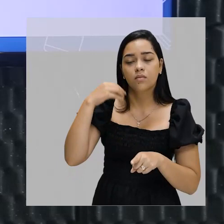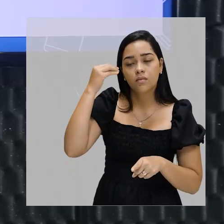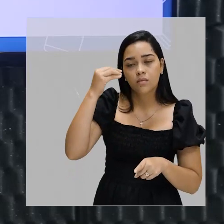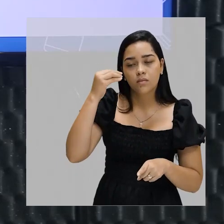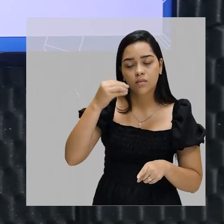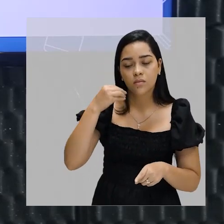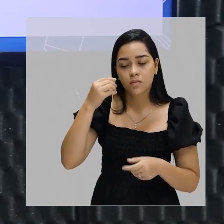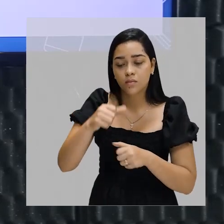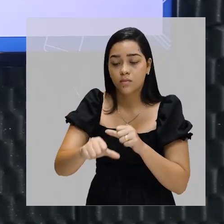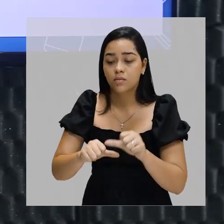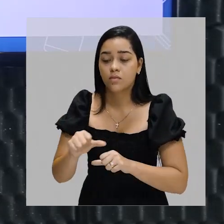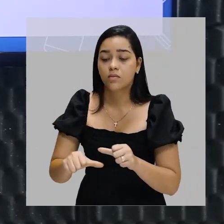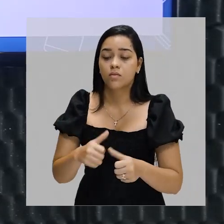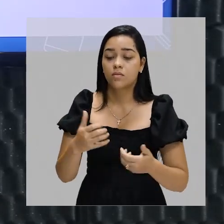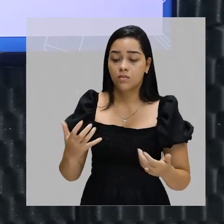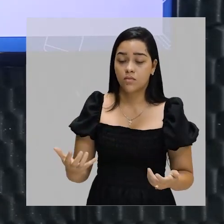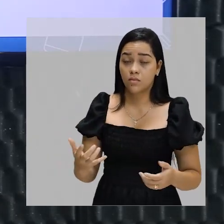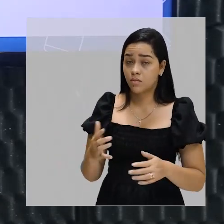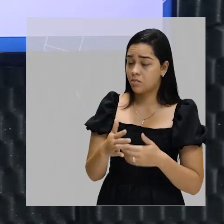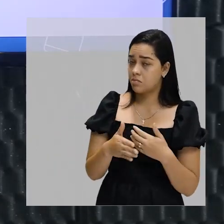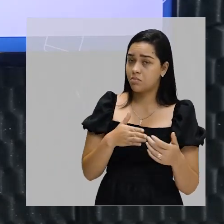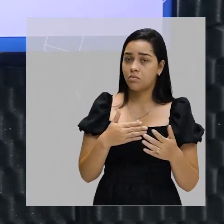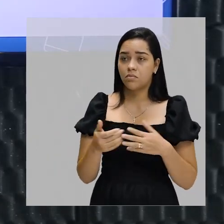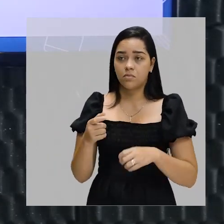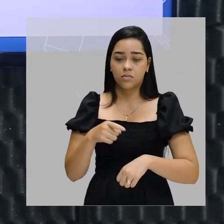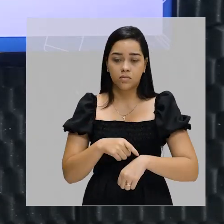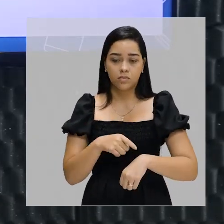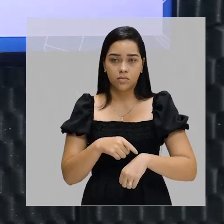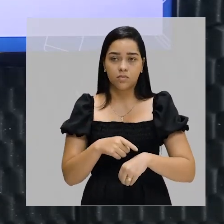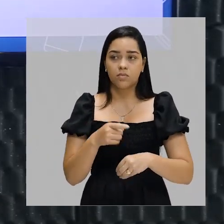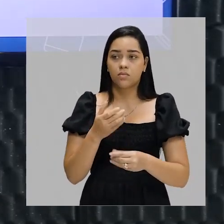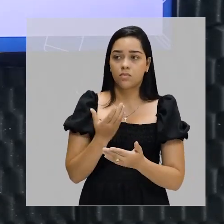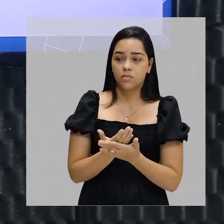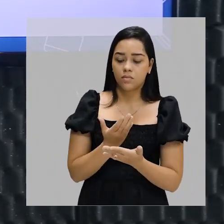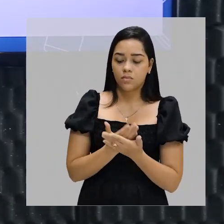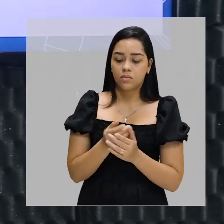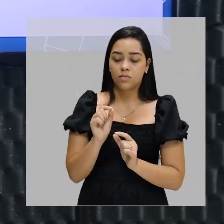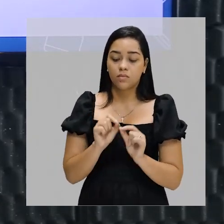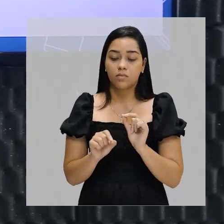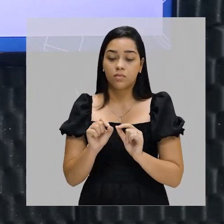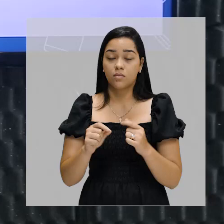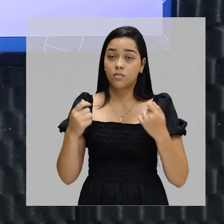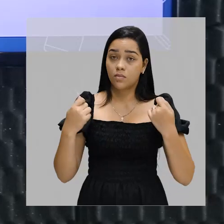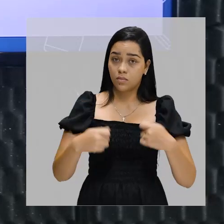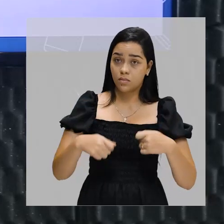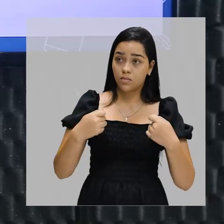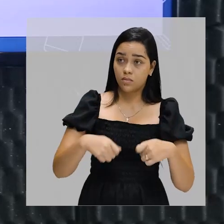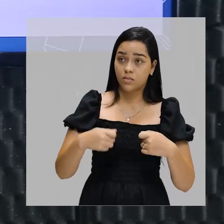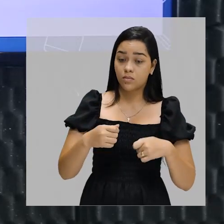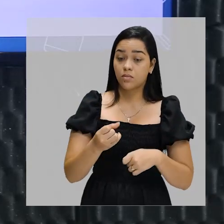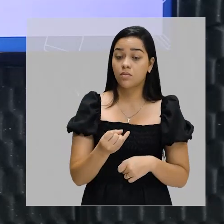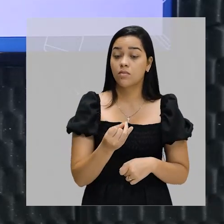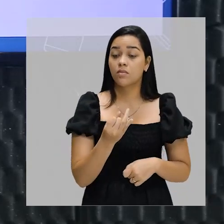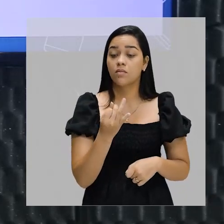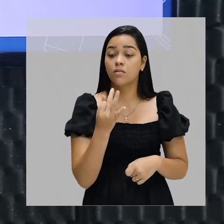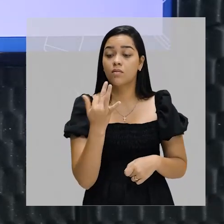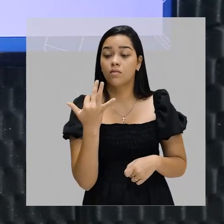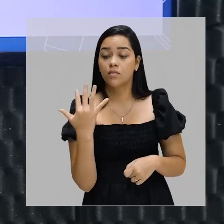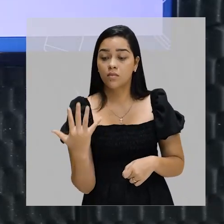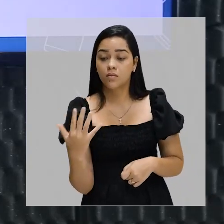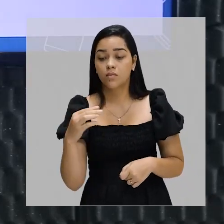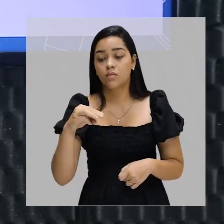transformações. Então, em algum momento do nosso estudo, vamos precisar quantificar